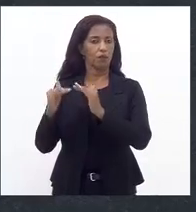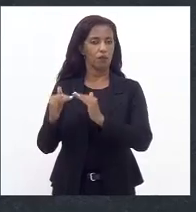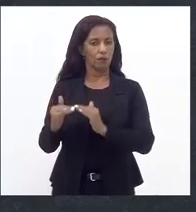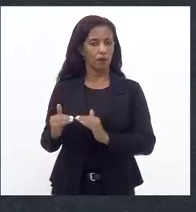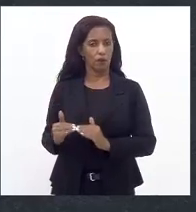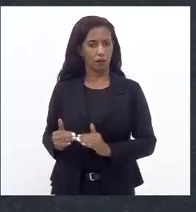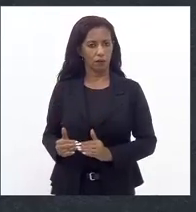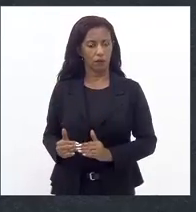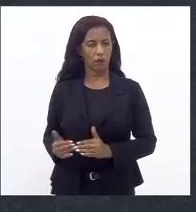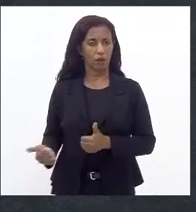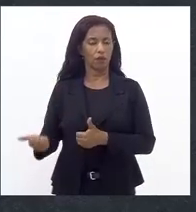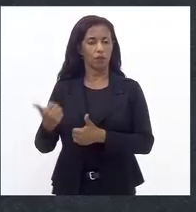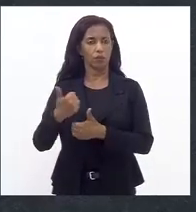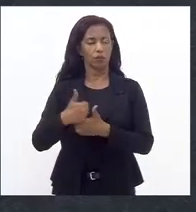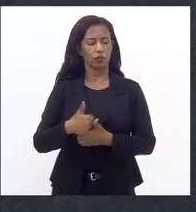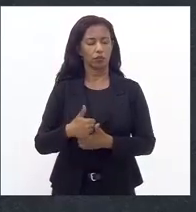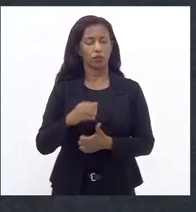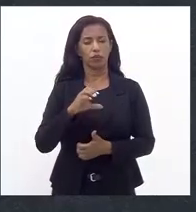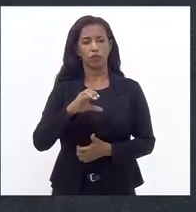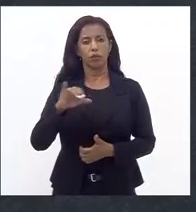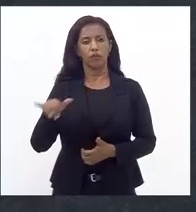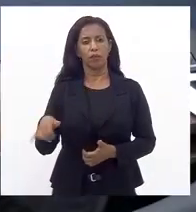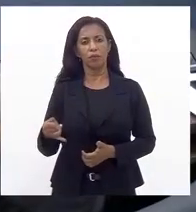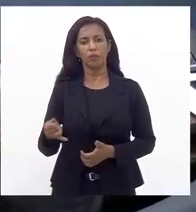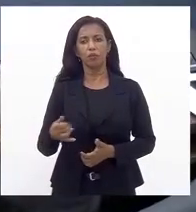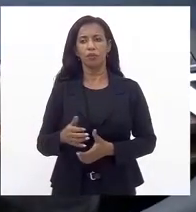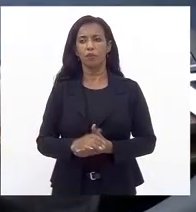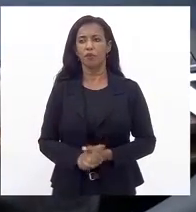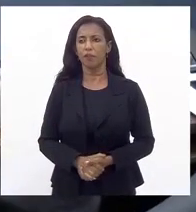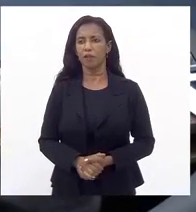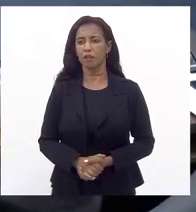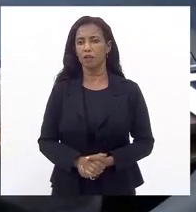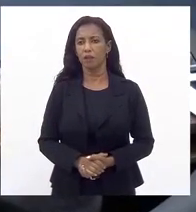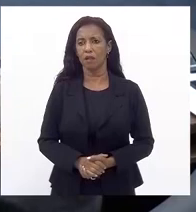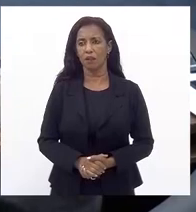favorável ao substitutivo da ccj